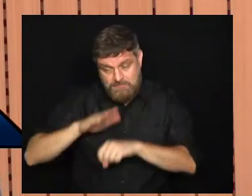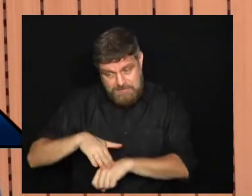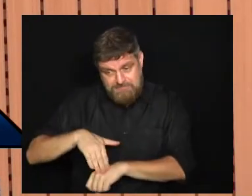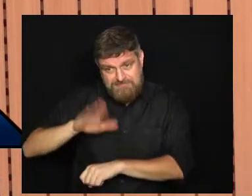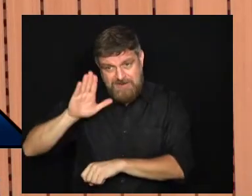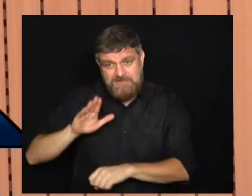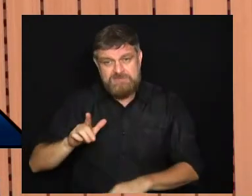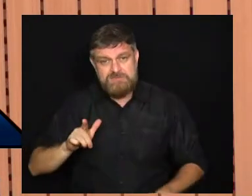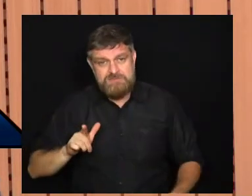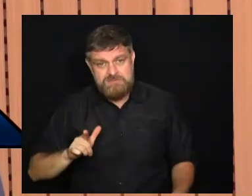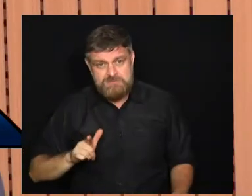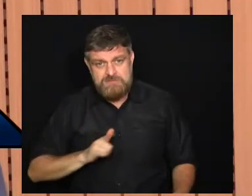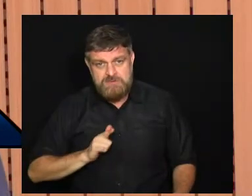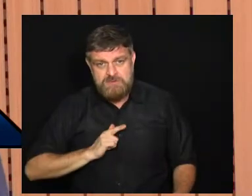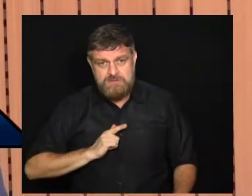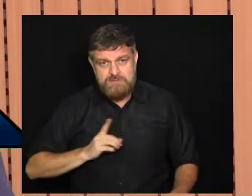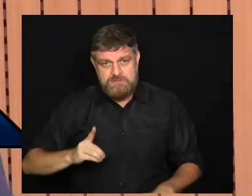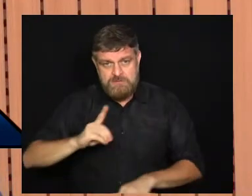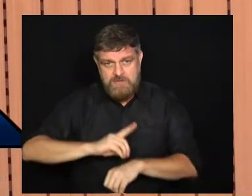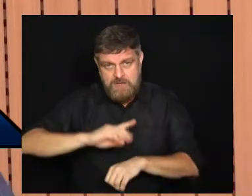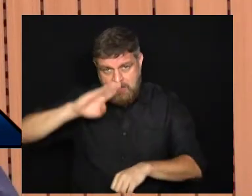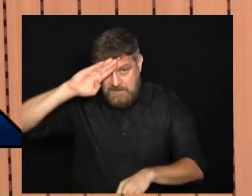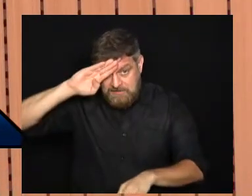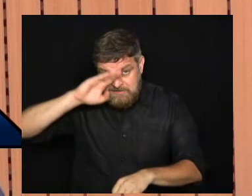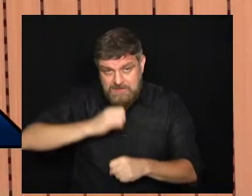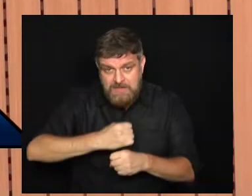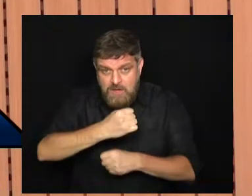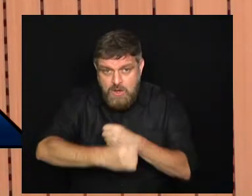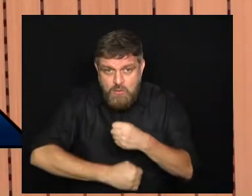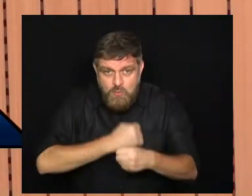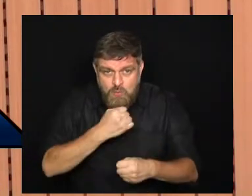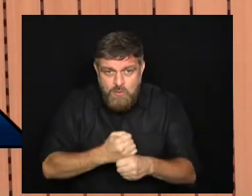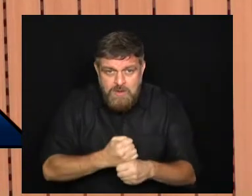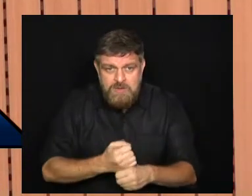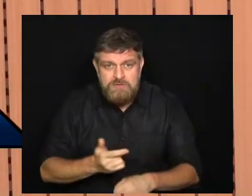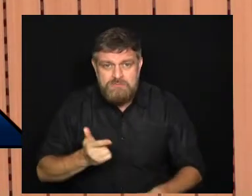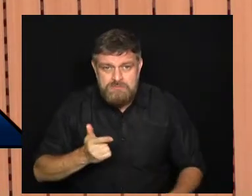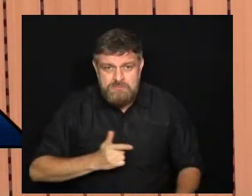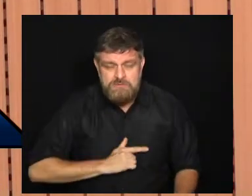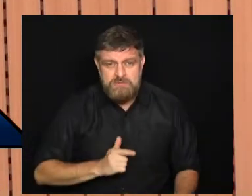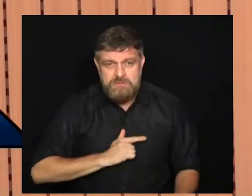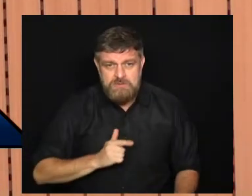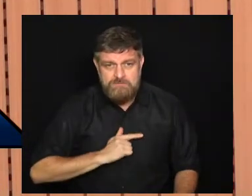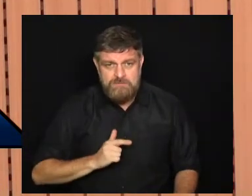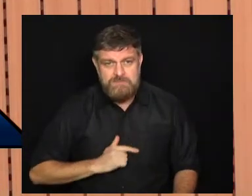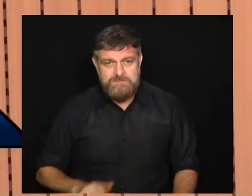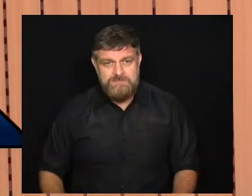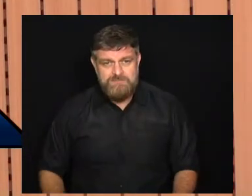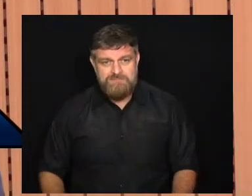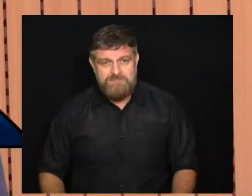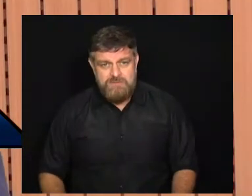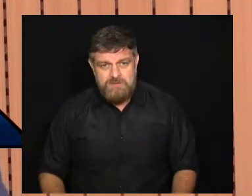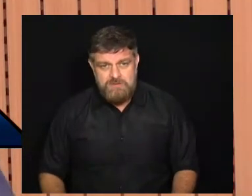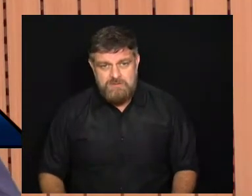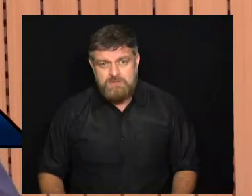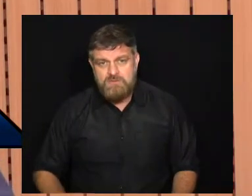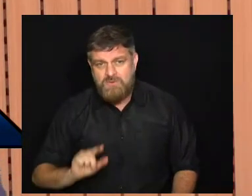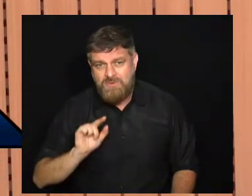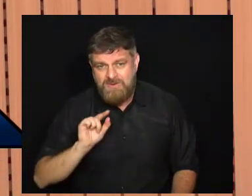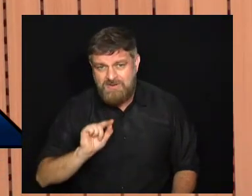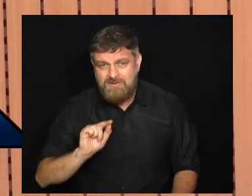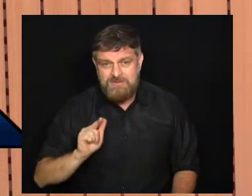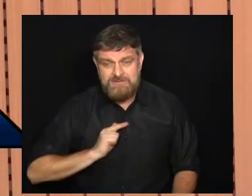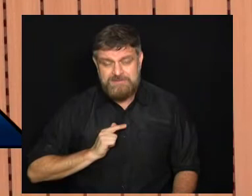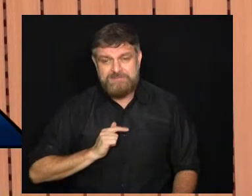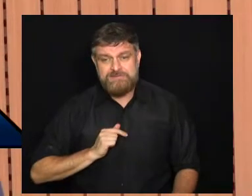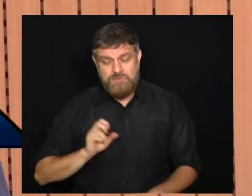Né? A dengue, esse ano, feito disso, não houve interrupção da transmissão, é um quadro, né, que o tipo 2 tem